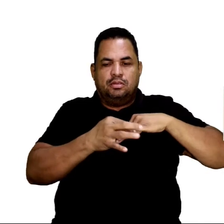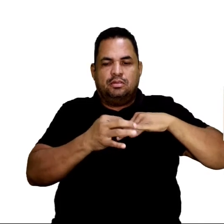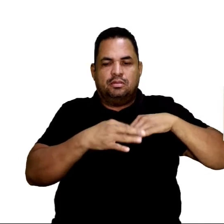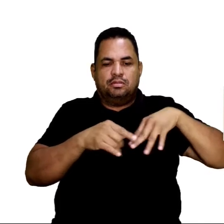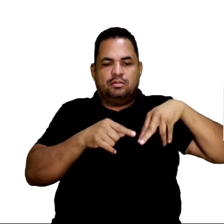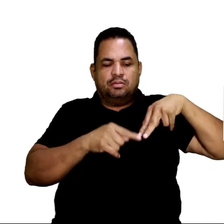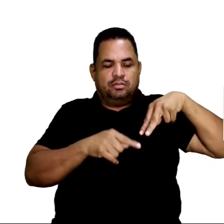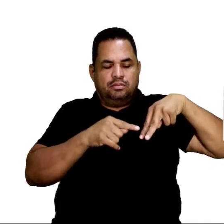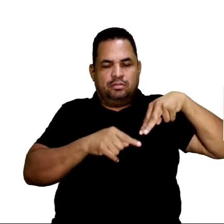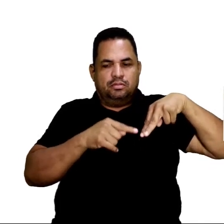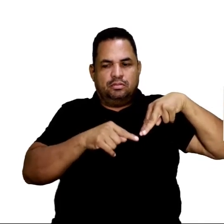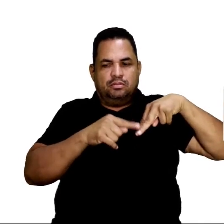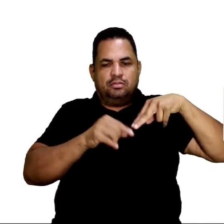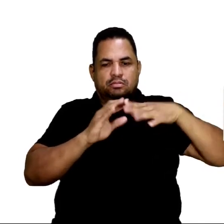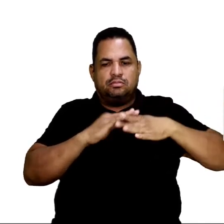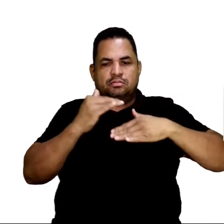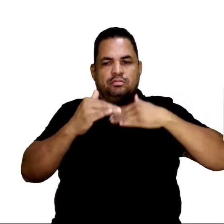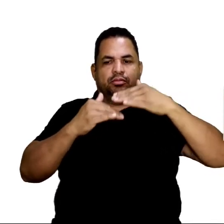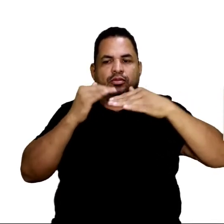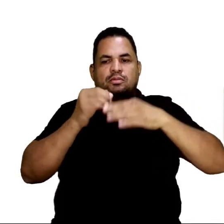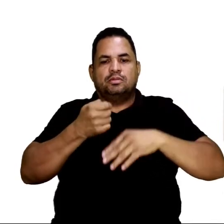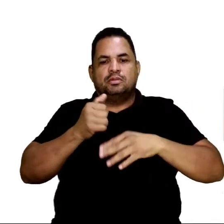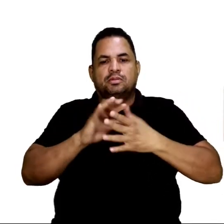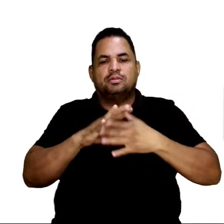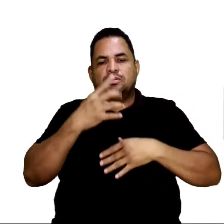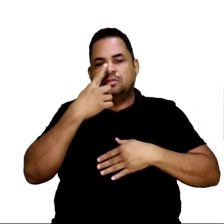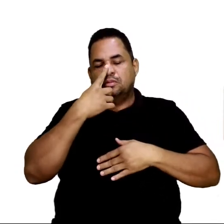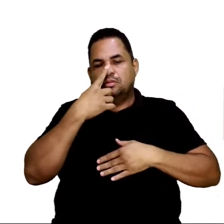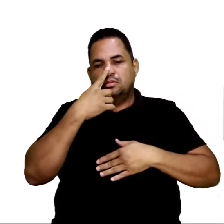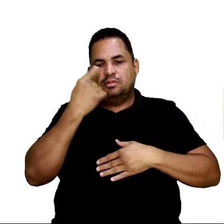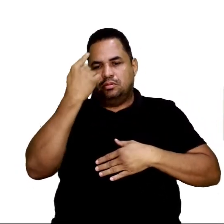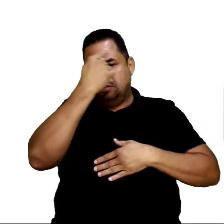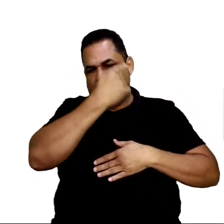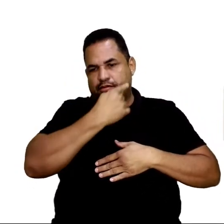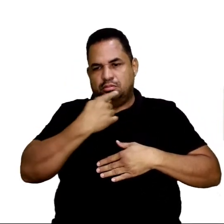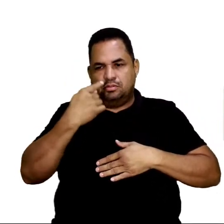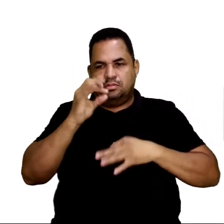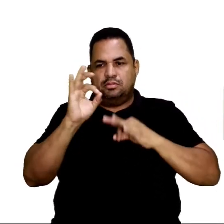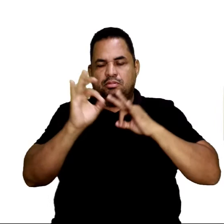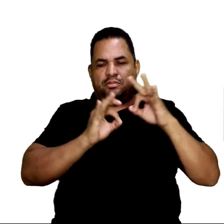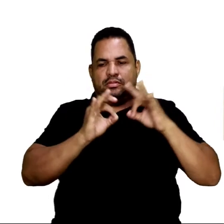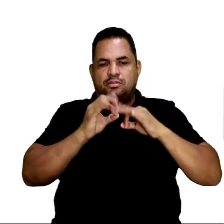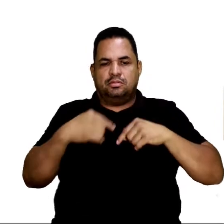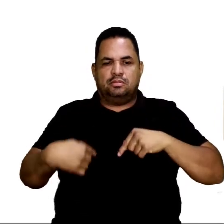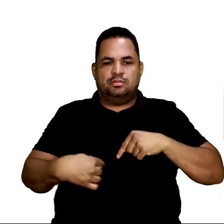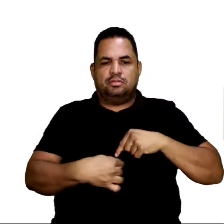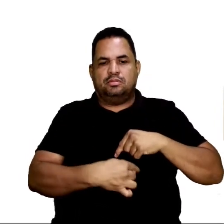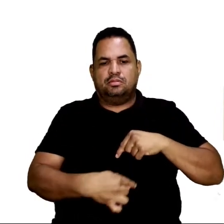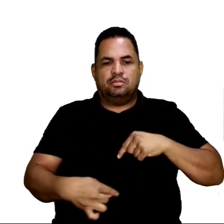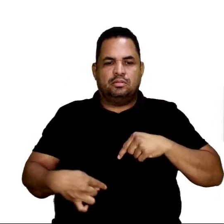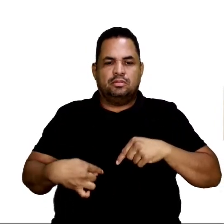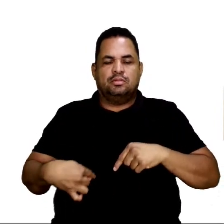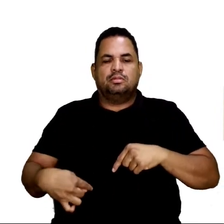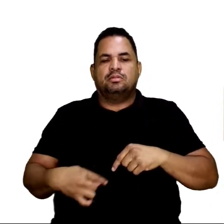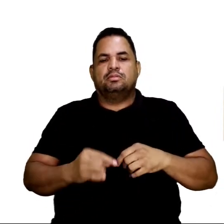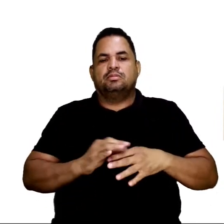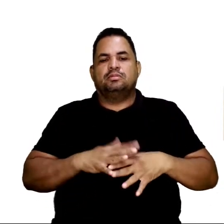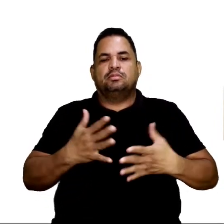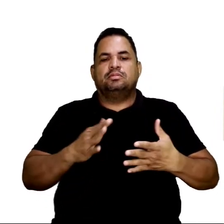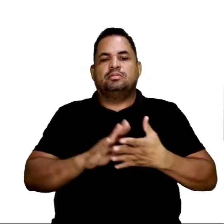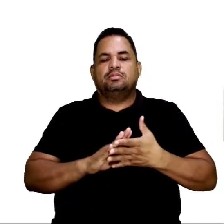estão praticamente desenvolvidos. O nariz e o rostinho ganham forma e os intestinos recolhem a